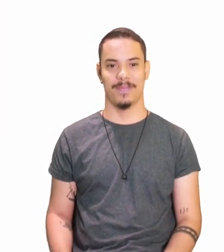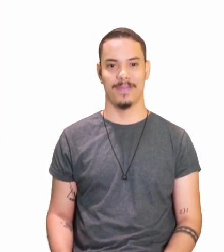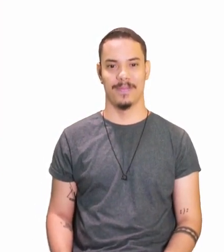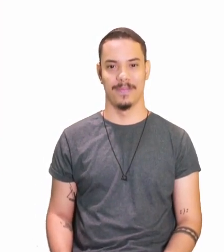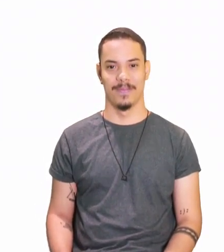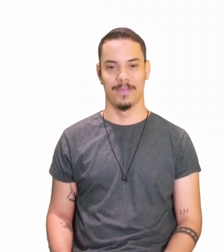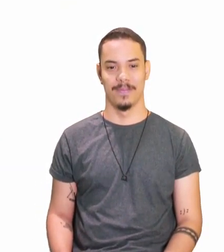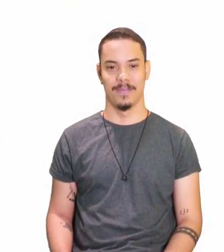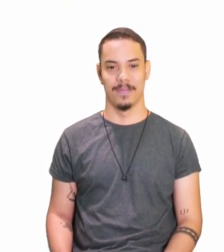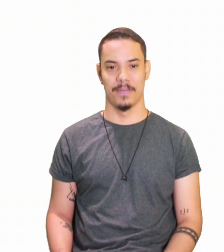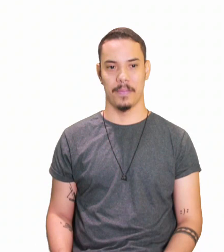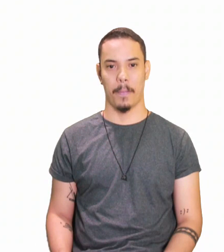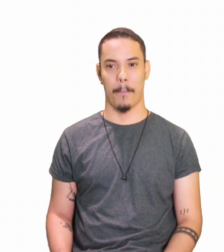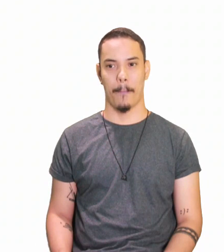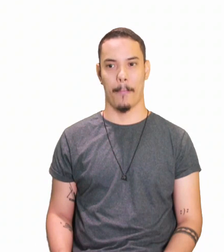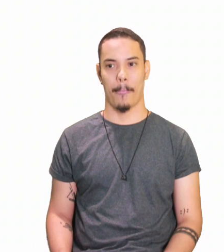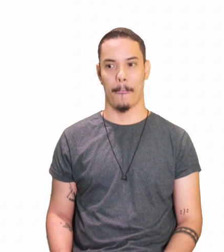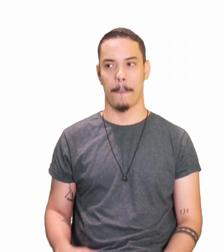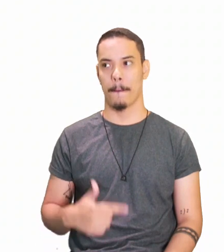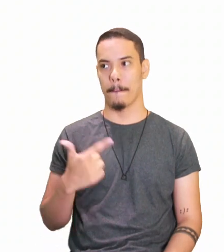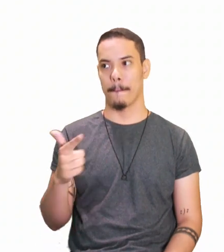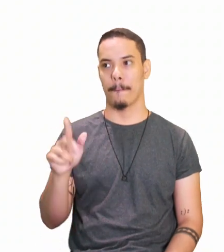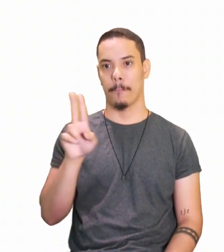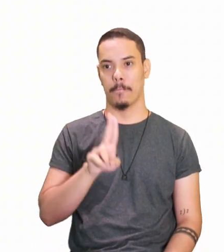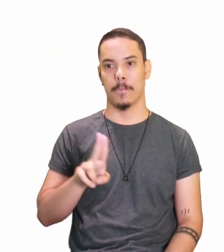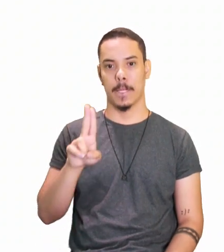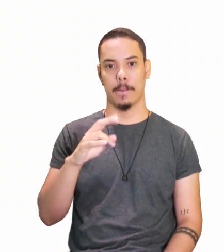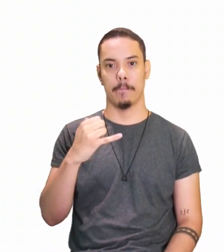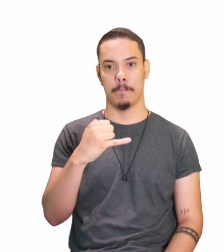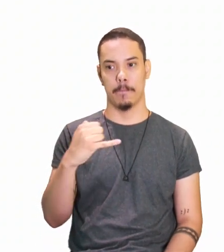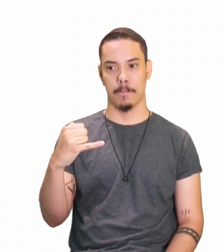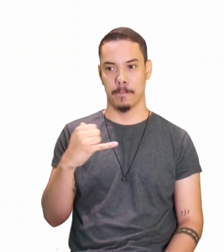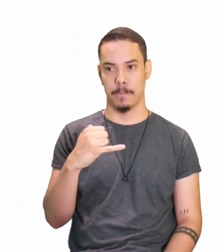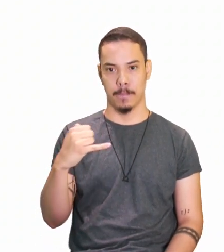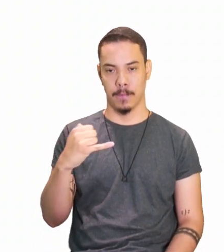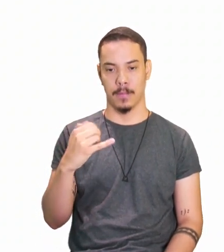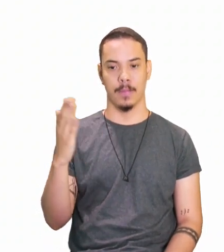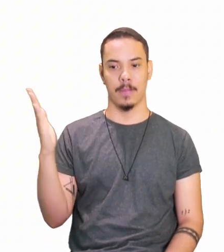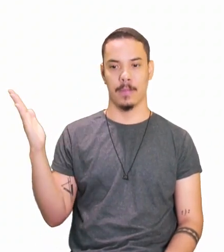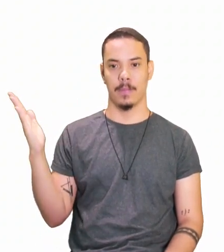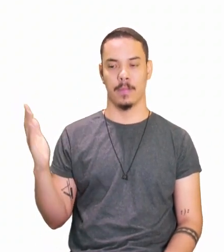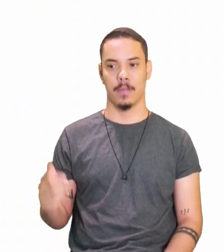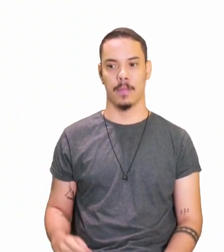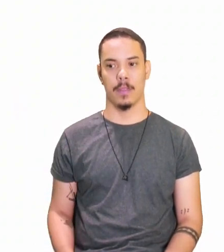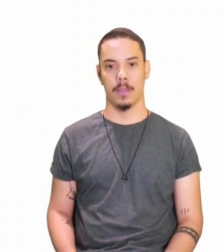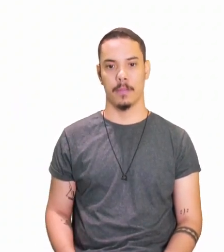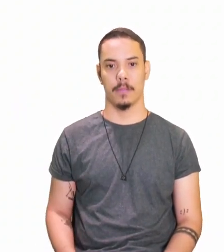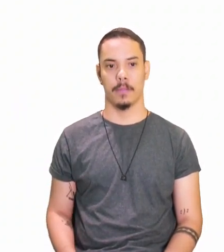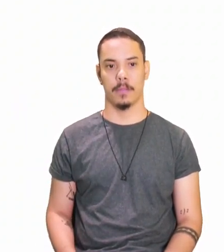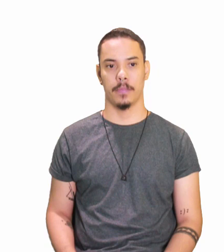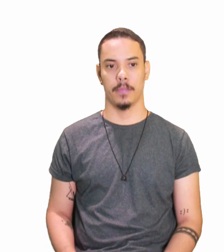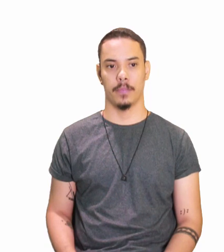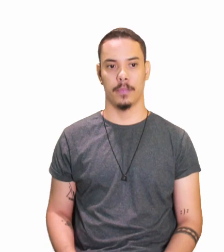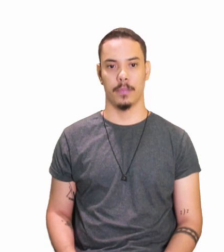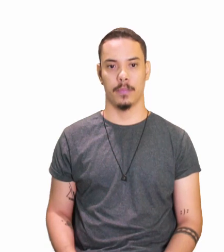Eita! Olha só, amado, outros usos do hífen. O que nós temos aqui, ó? O que serve o hífen?